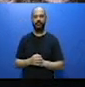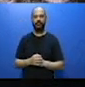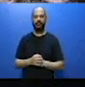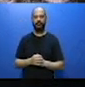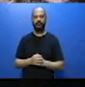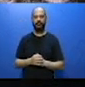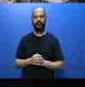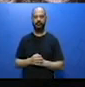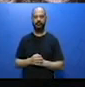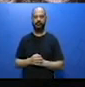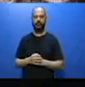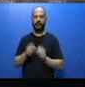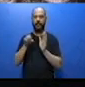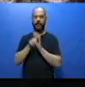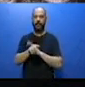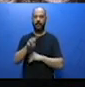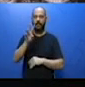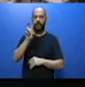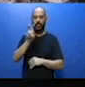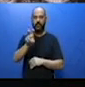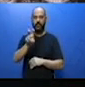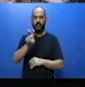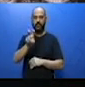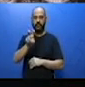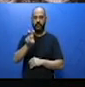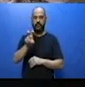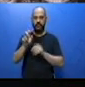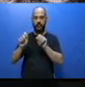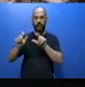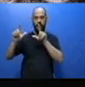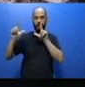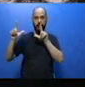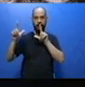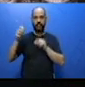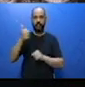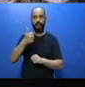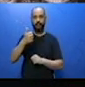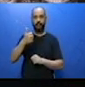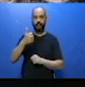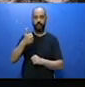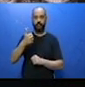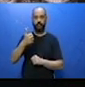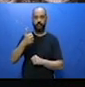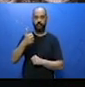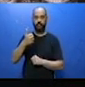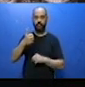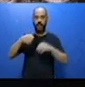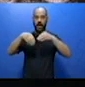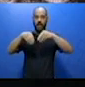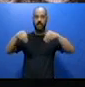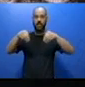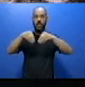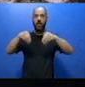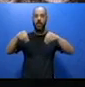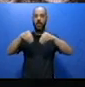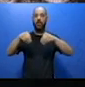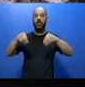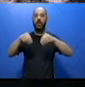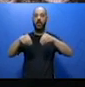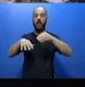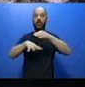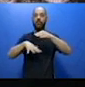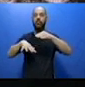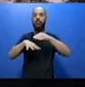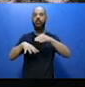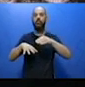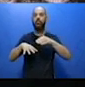Número 5. Na imagem 1, nesta imagem, em que tipo de solo as minhocas estão? Olha, a professora